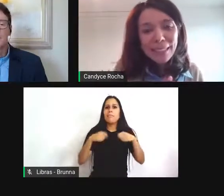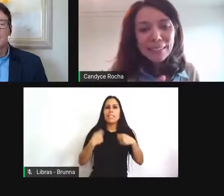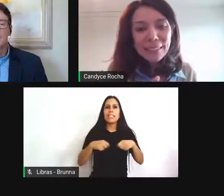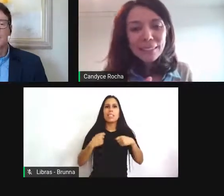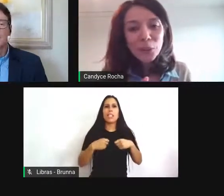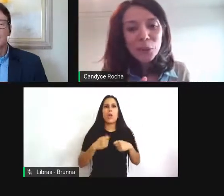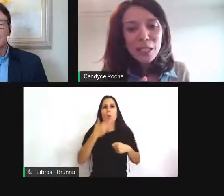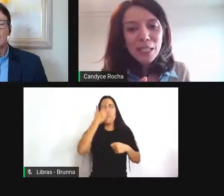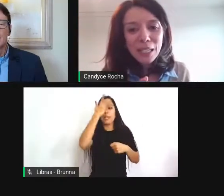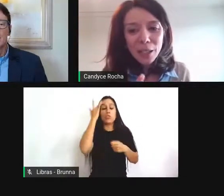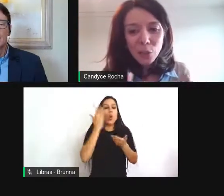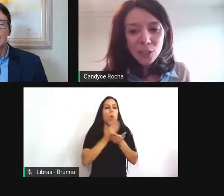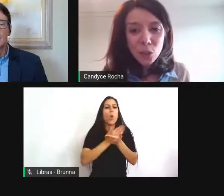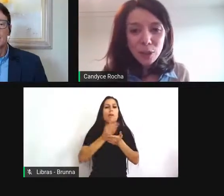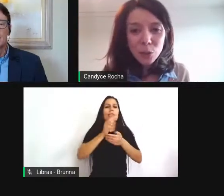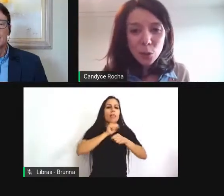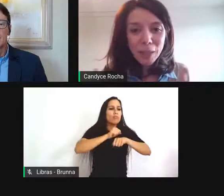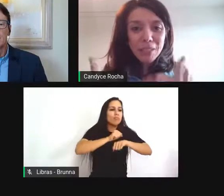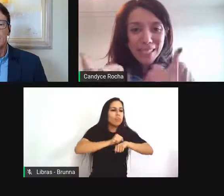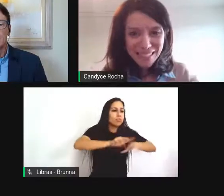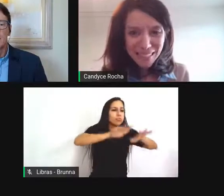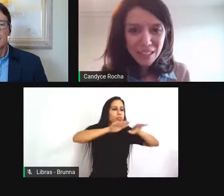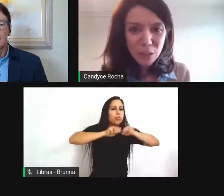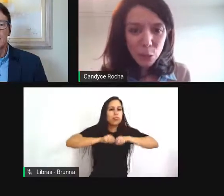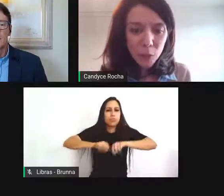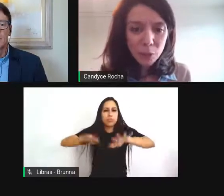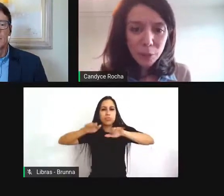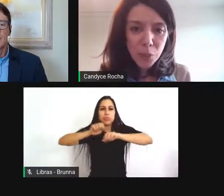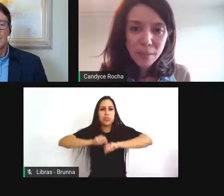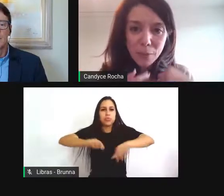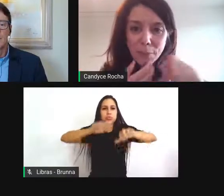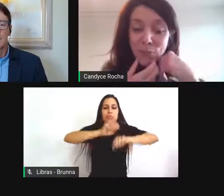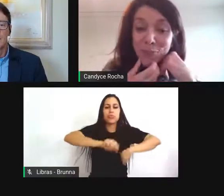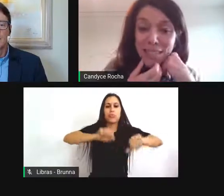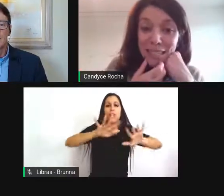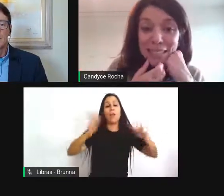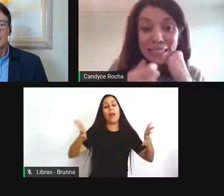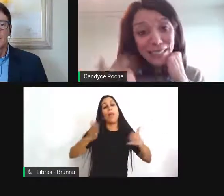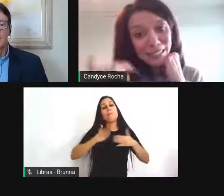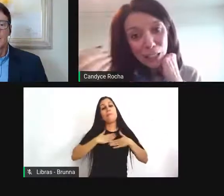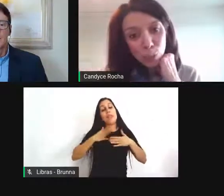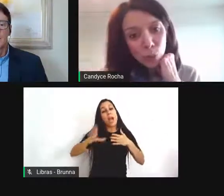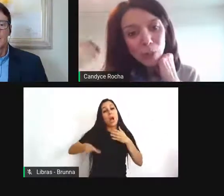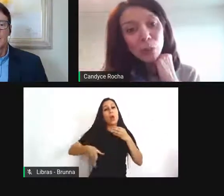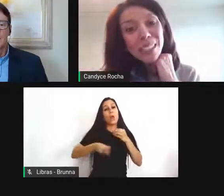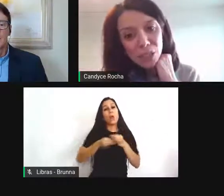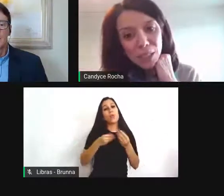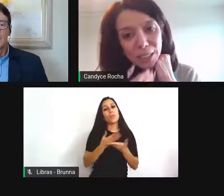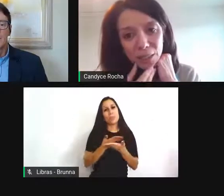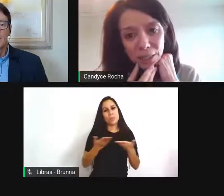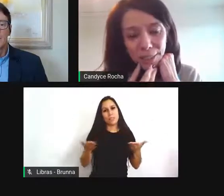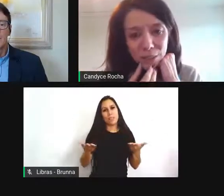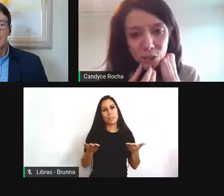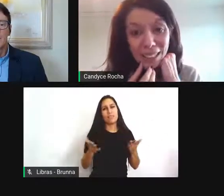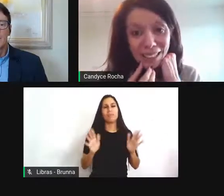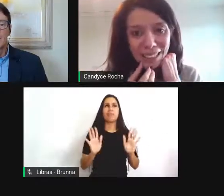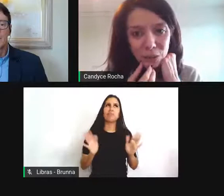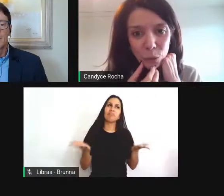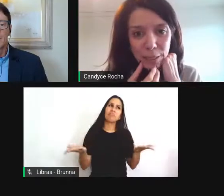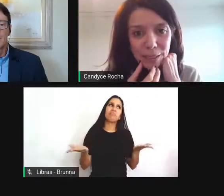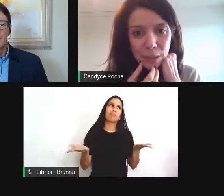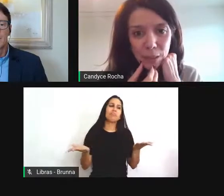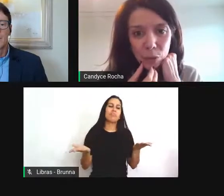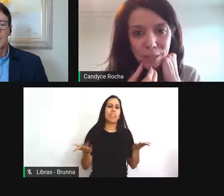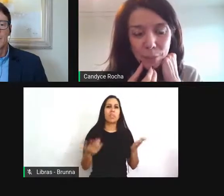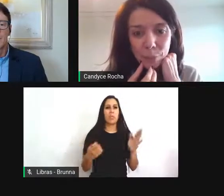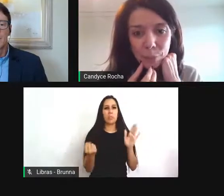B. Então, eu acho que, assim, eu espero que essa tenha sido a minha contribuição, em termos do que eu deixei de